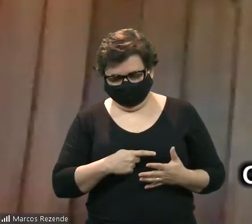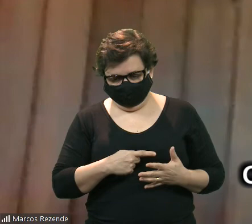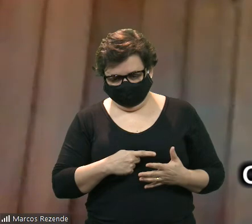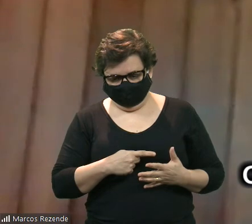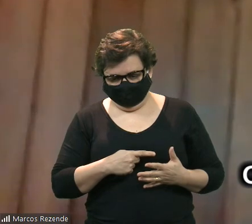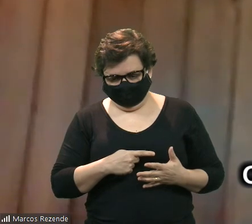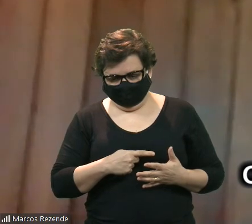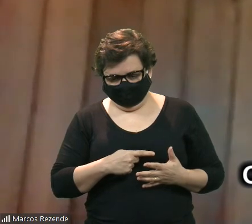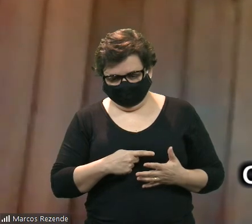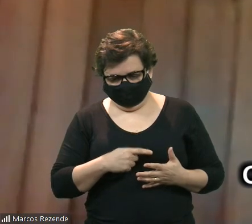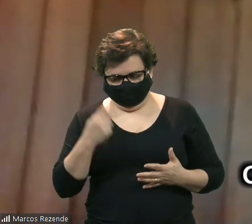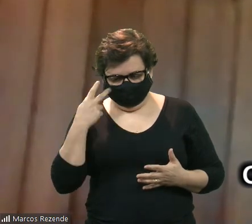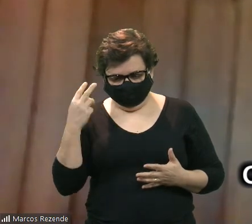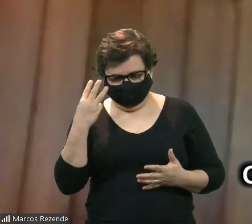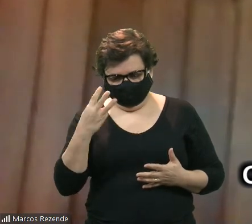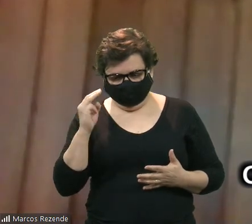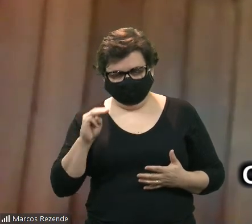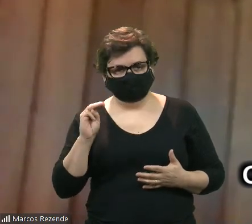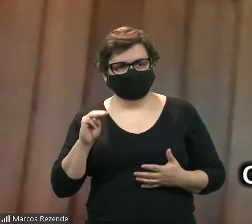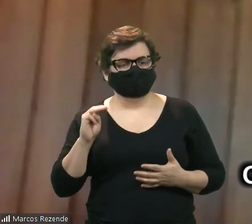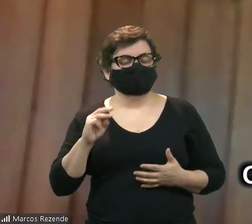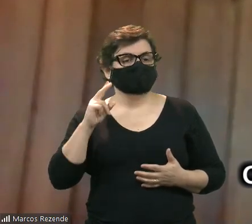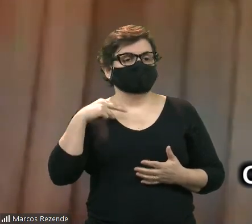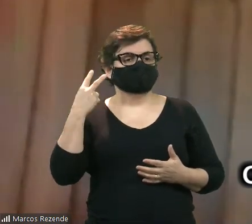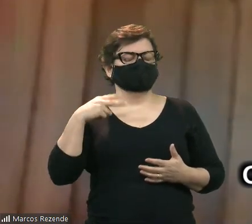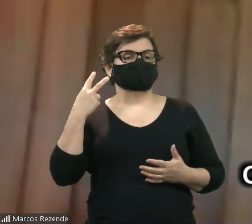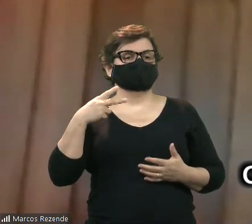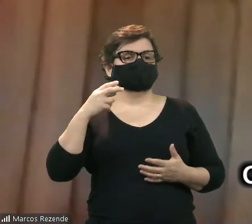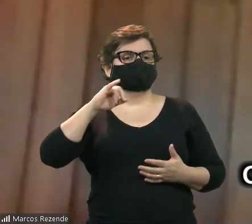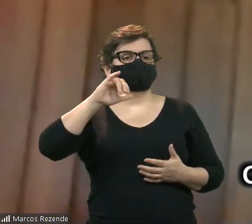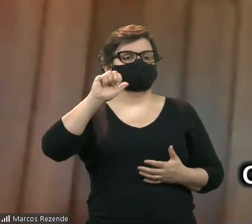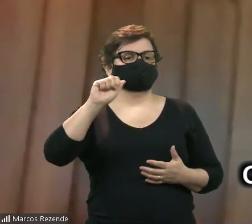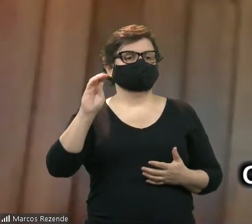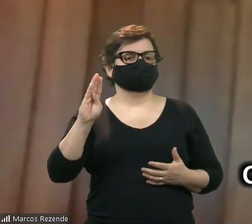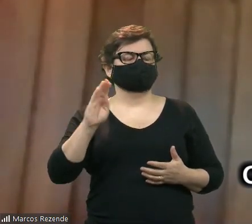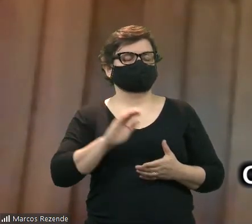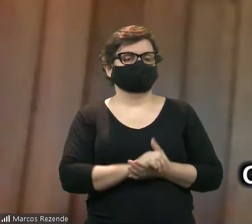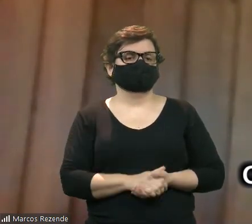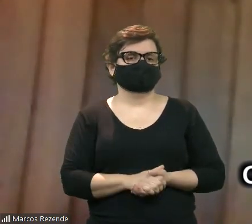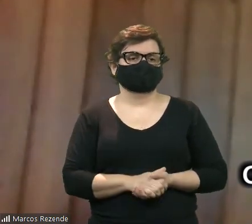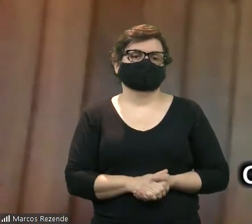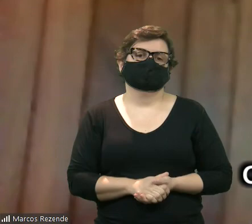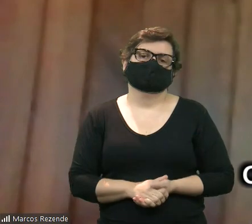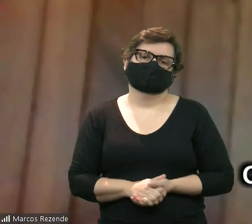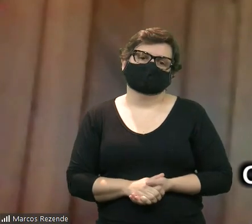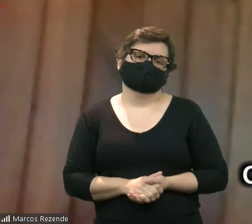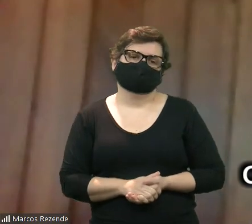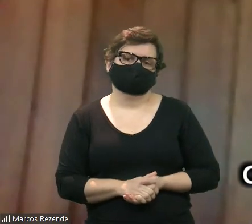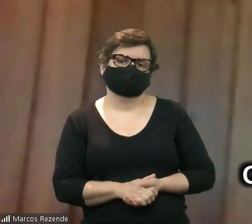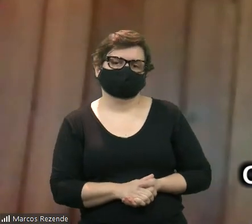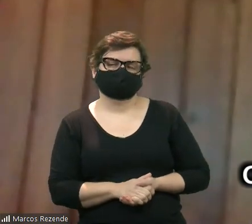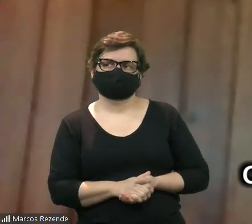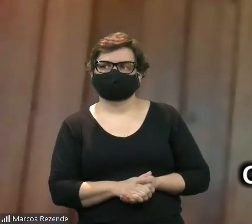Explicações pessoais por 3 minutos, vereador Zé Carlos Albuquerque.